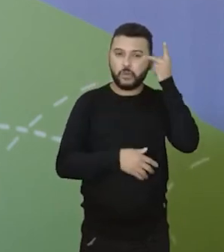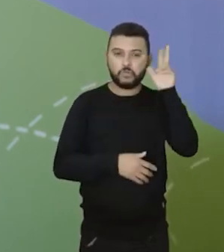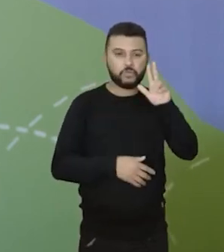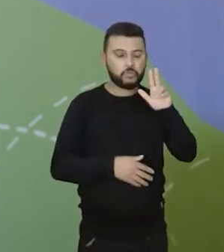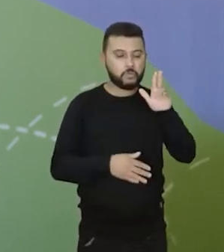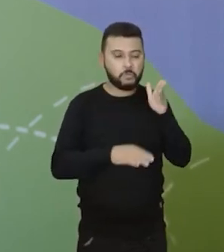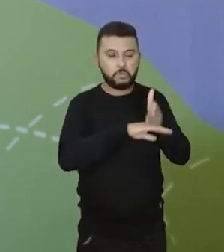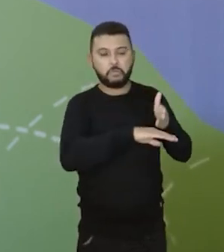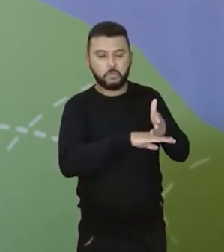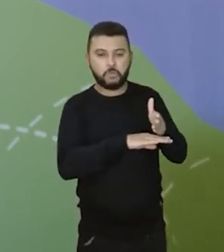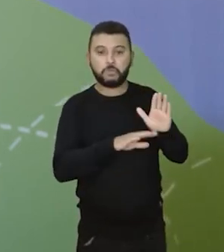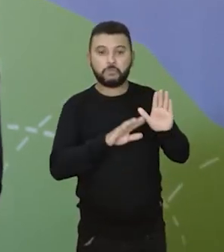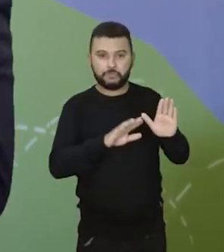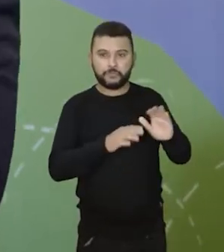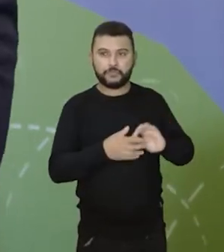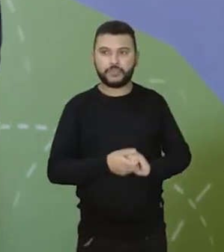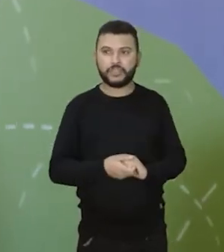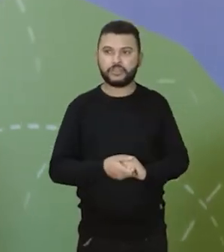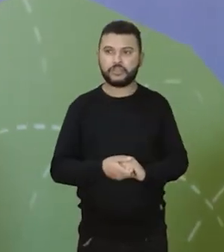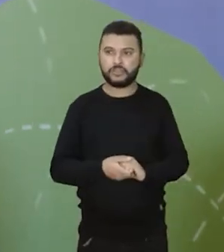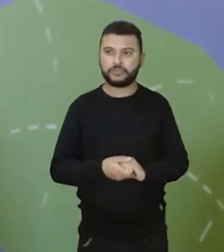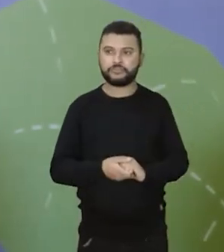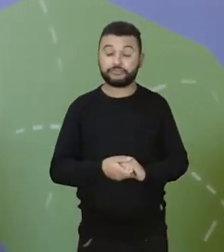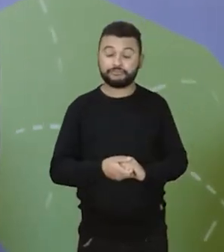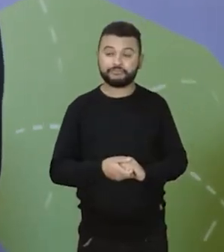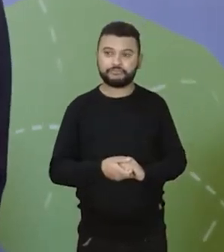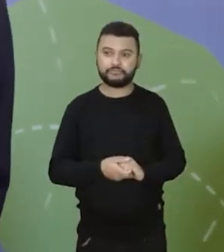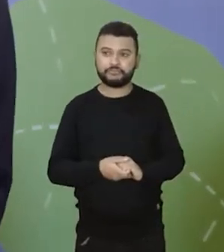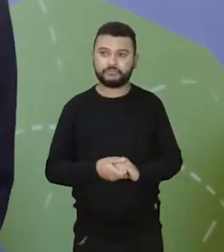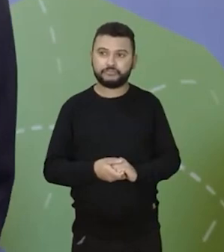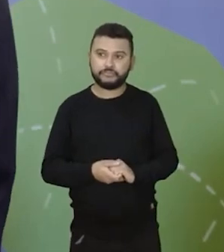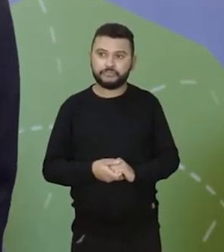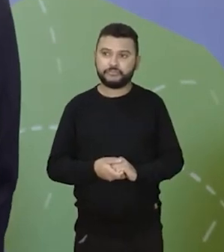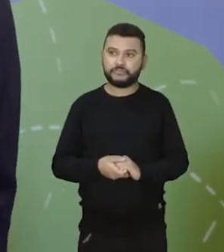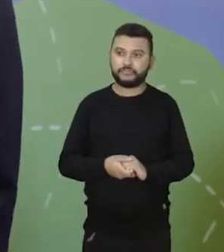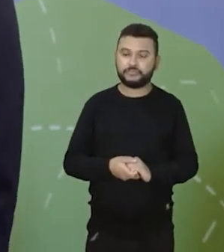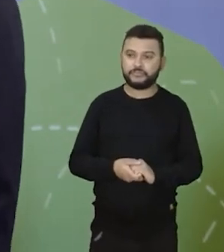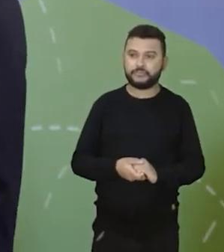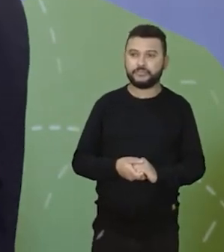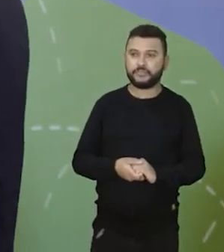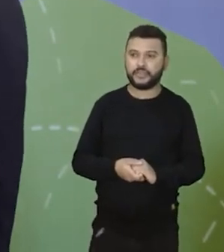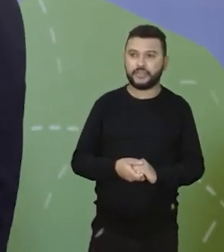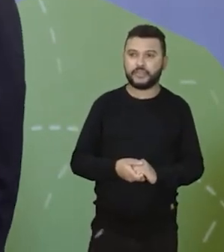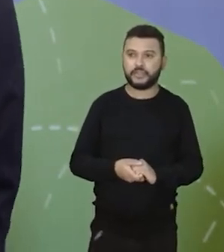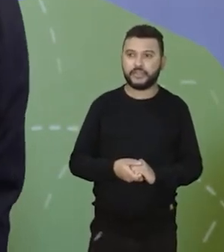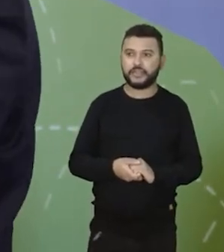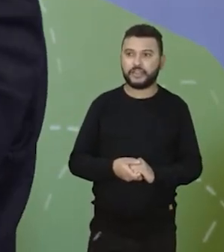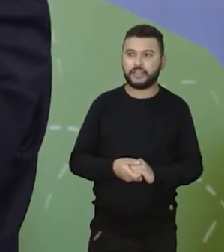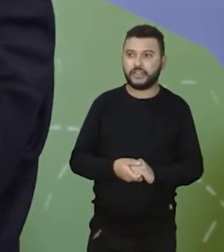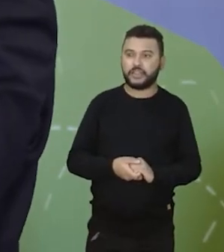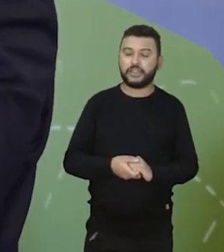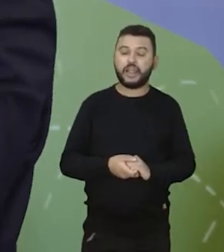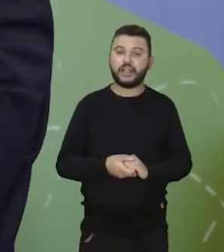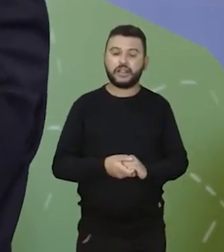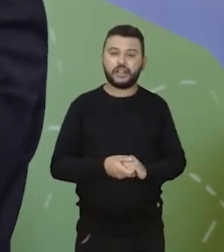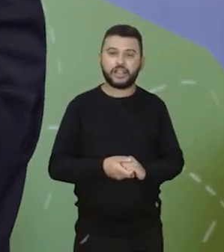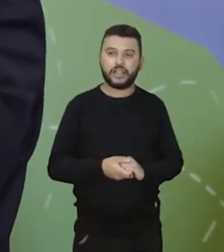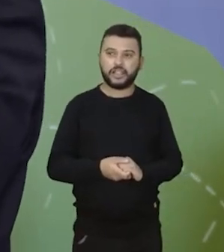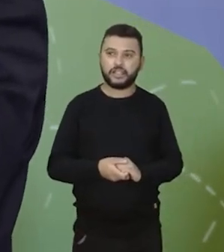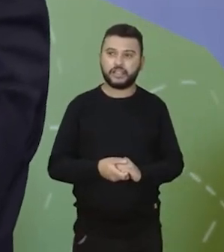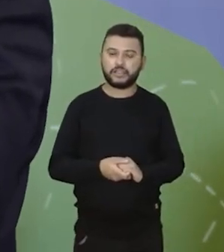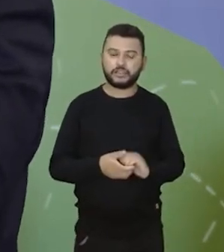a verdade é essa os nossos companheiros mesmo dos nossos companheiros não gostava muito de participar do fórum de São